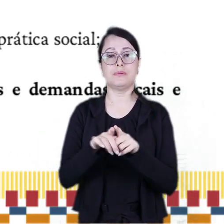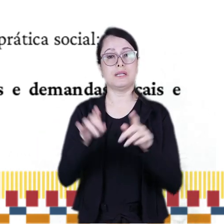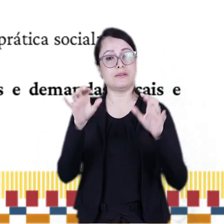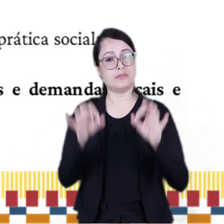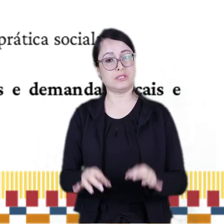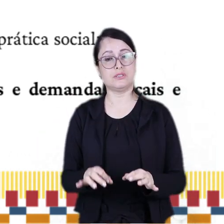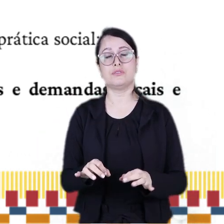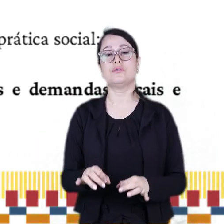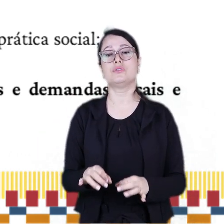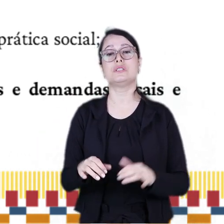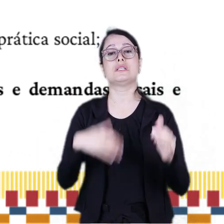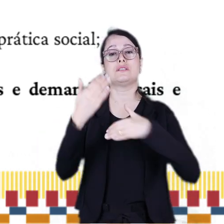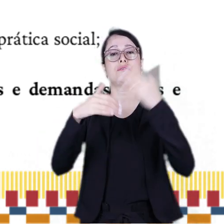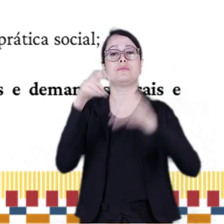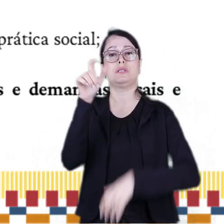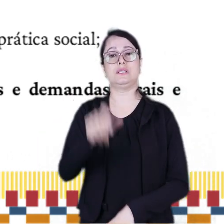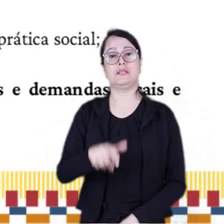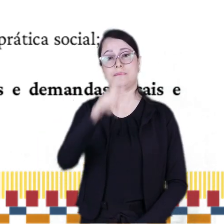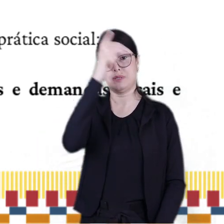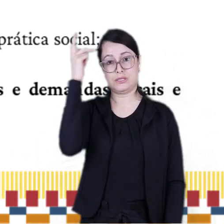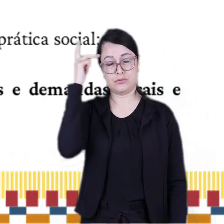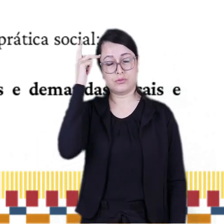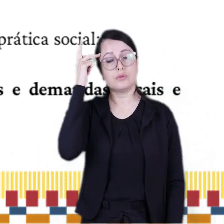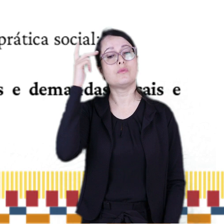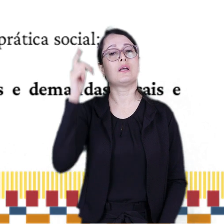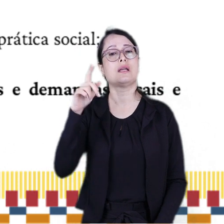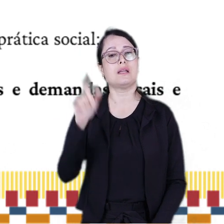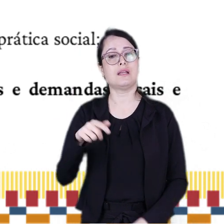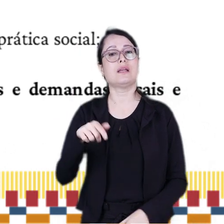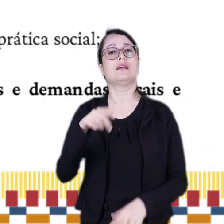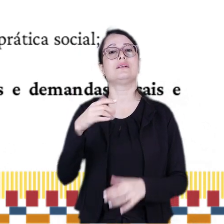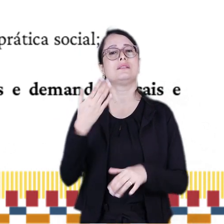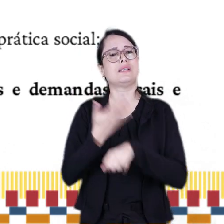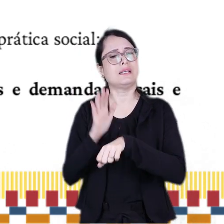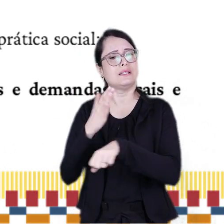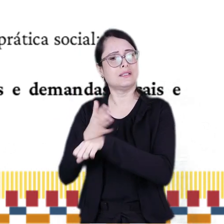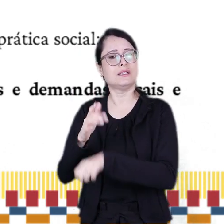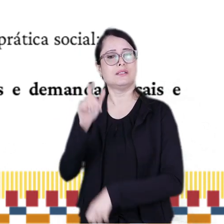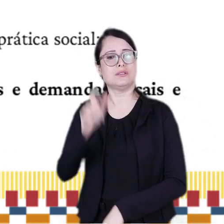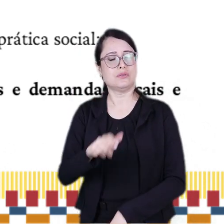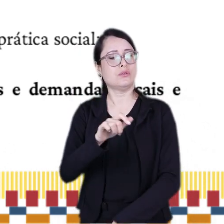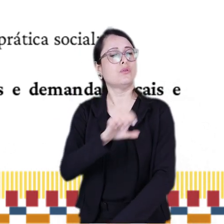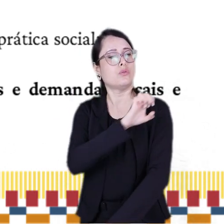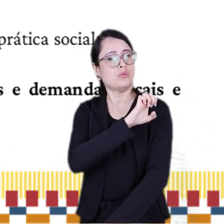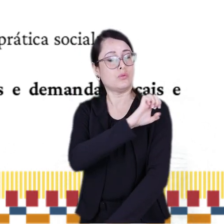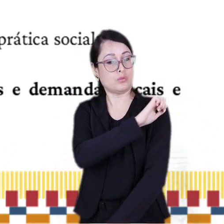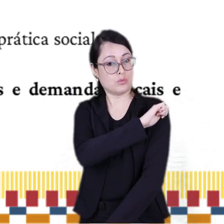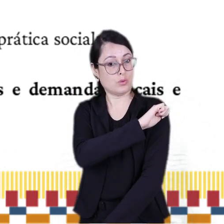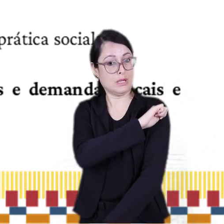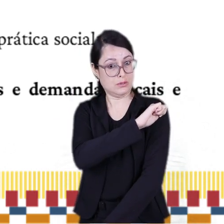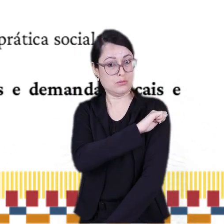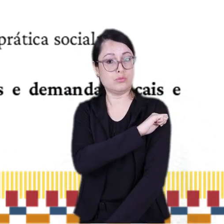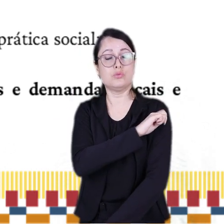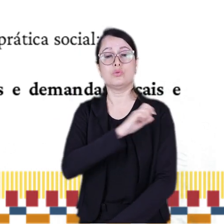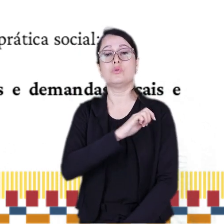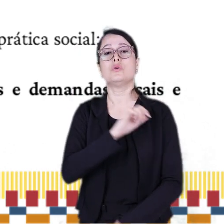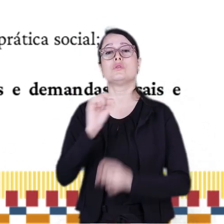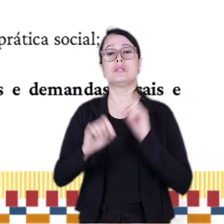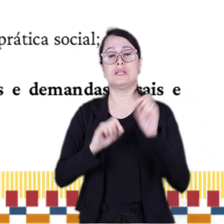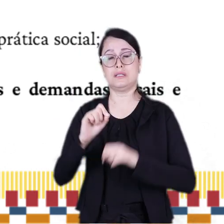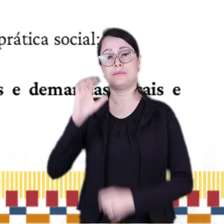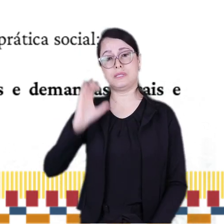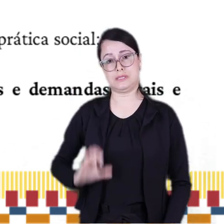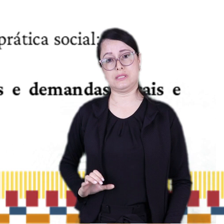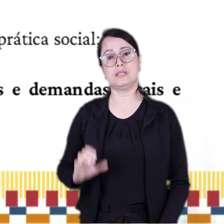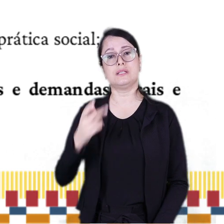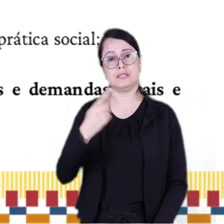toda a educação profissional tecnológica ela se centra bem ali o trabalho como princípio educativo e aí nós temos também o efetivo desenvolvimento